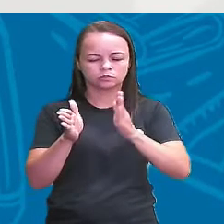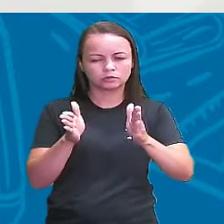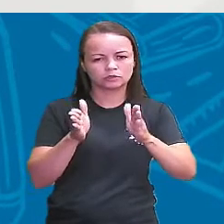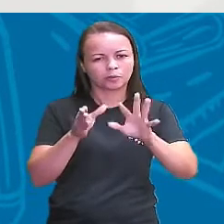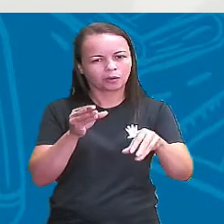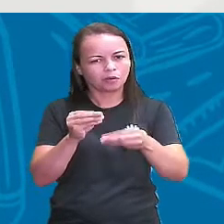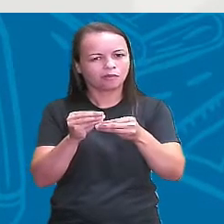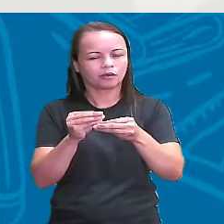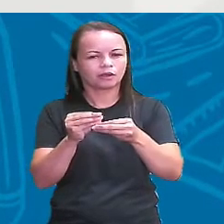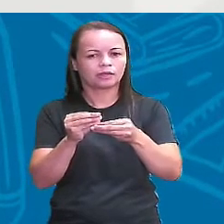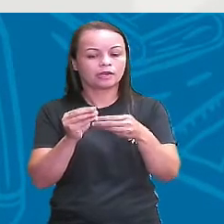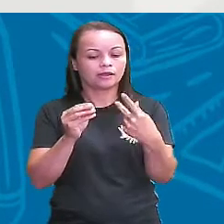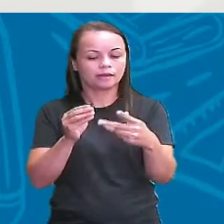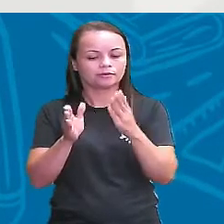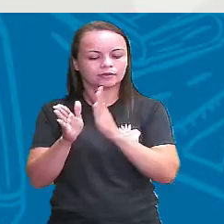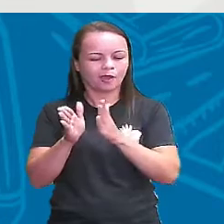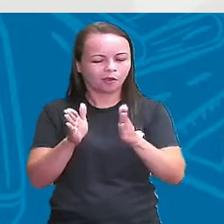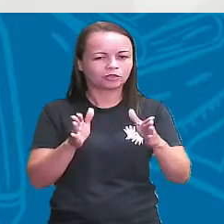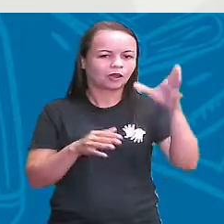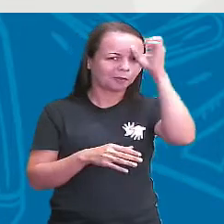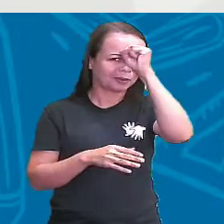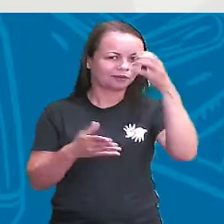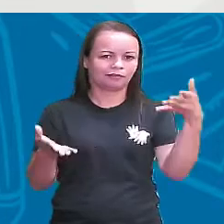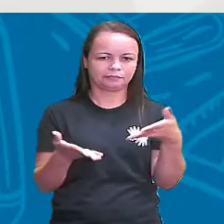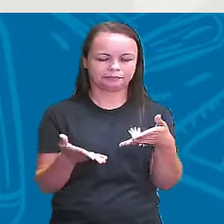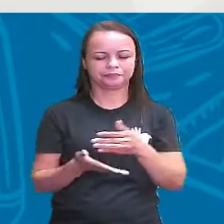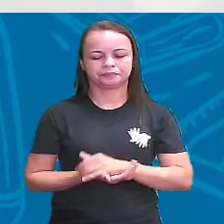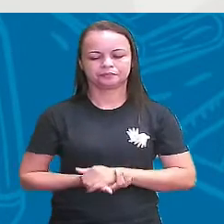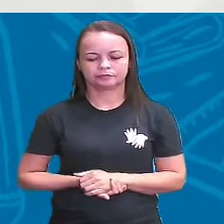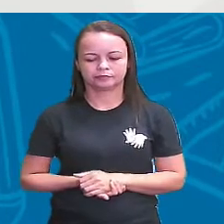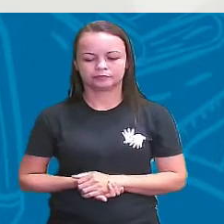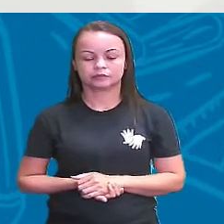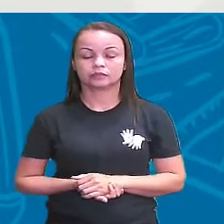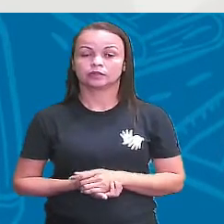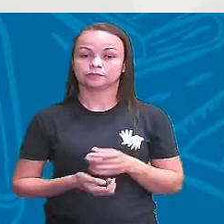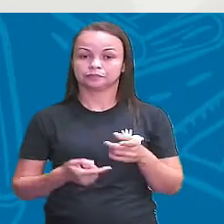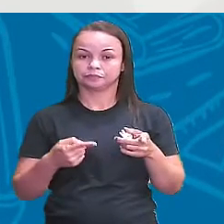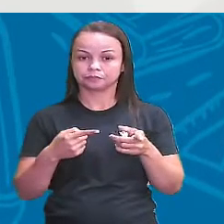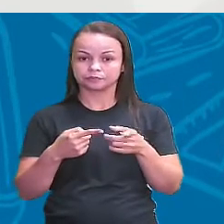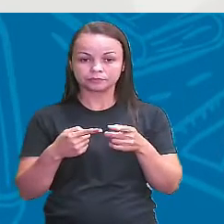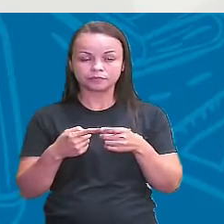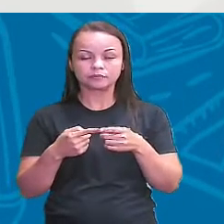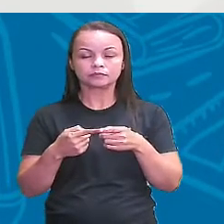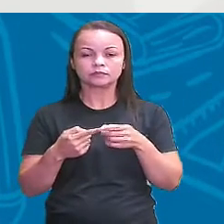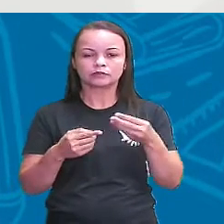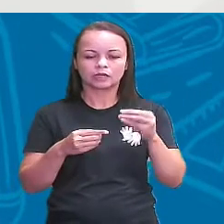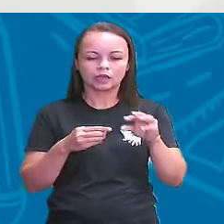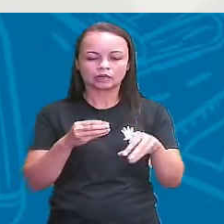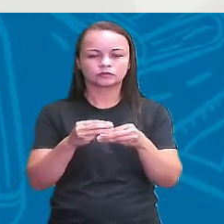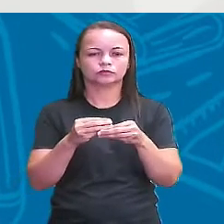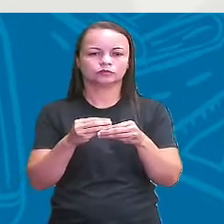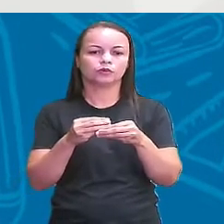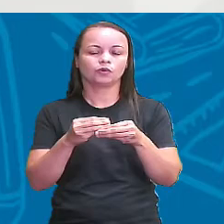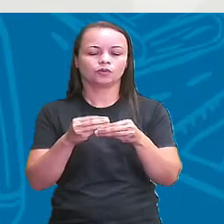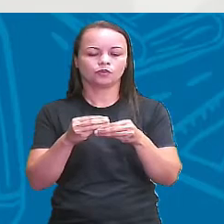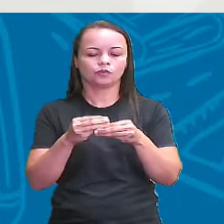certo? E é essa ordem que a gente vai aprender agora, ó. Então, primeiro a gente coloca o